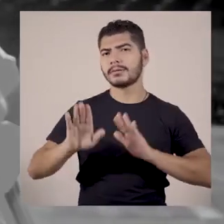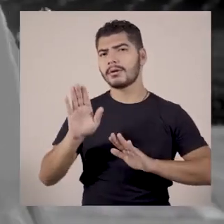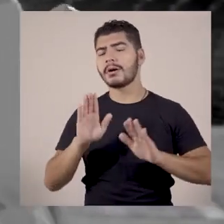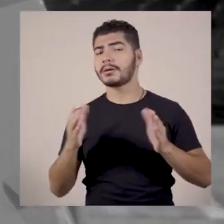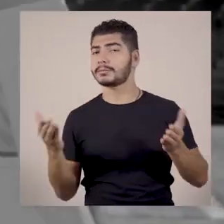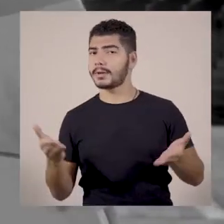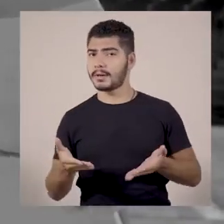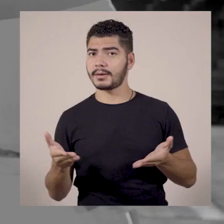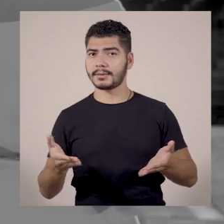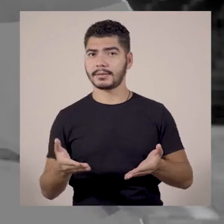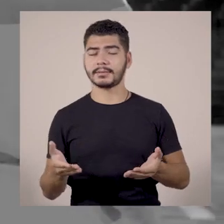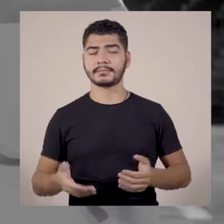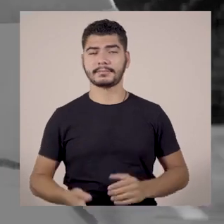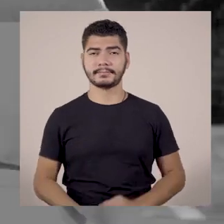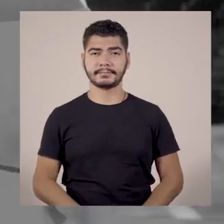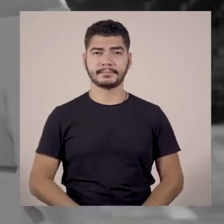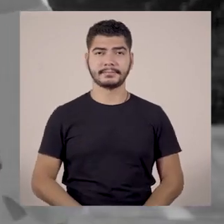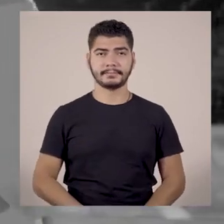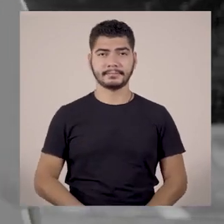perigosa aqui?